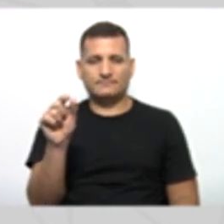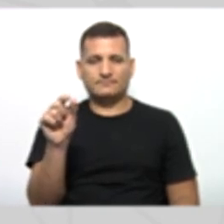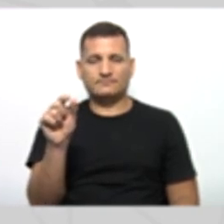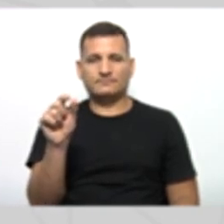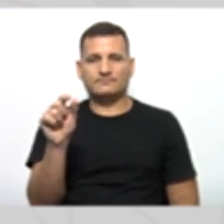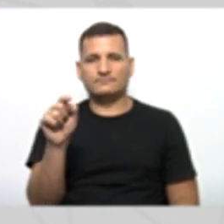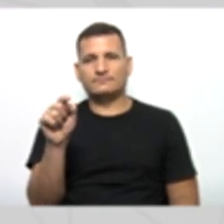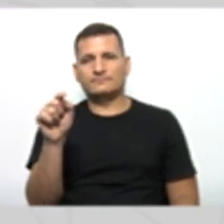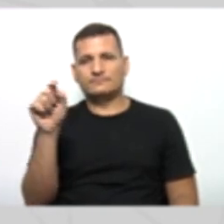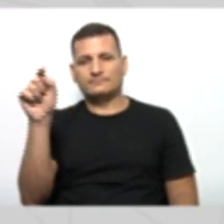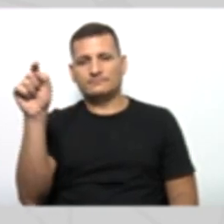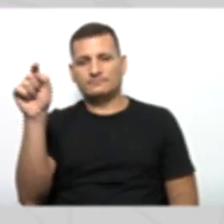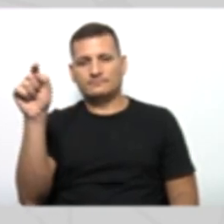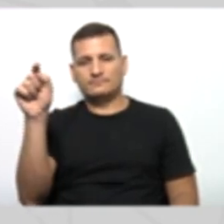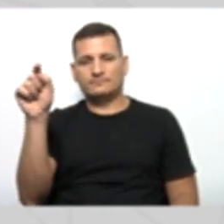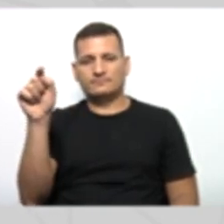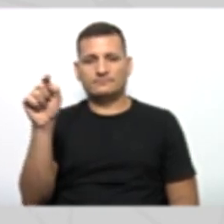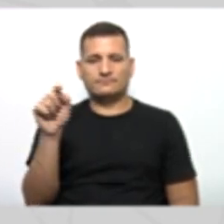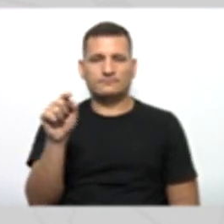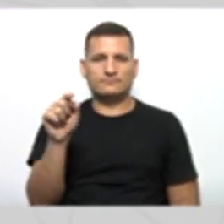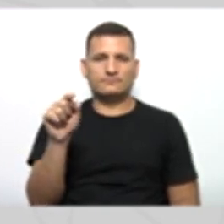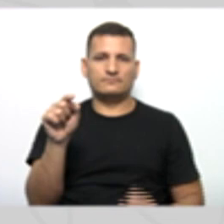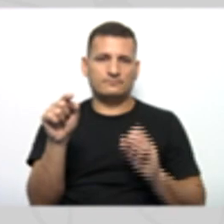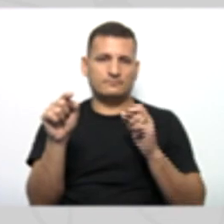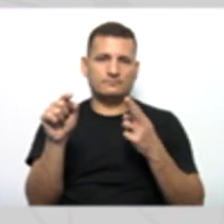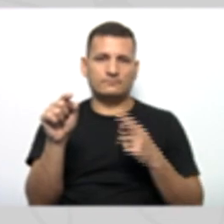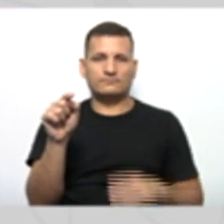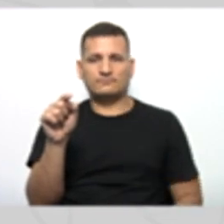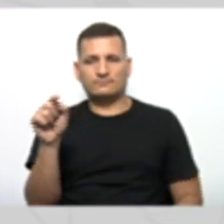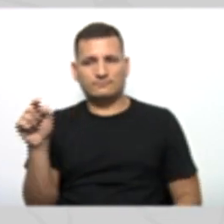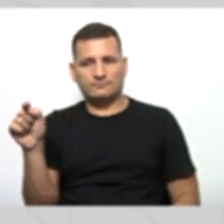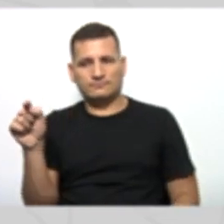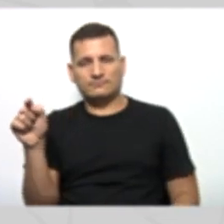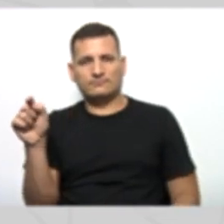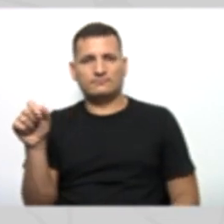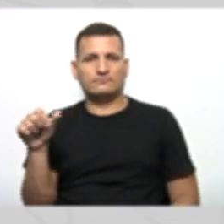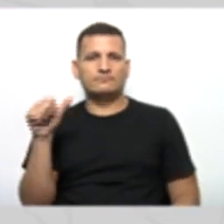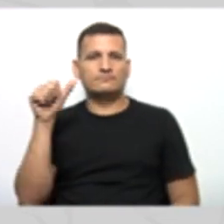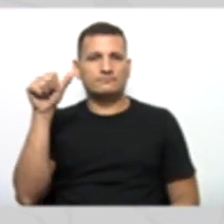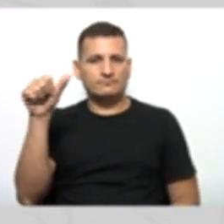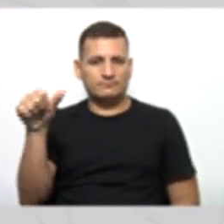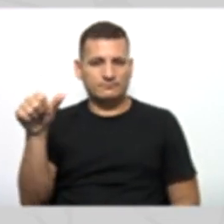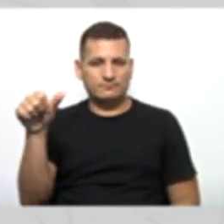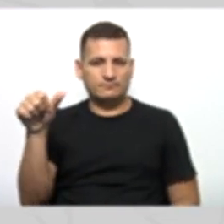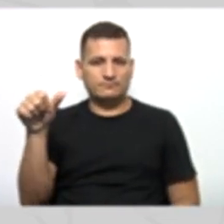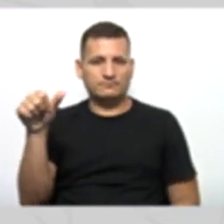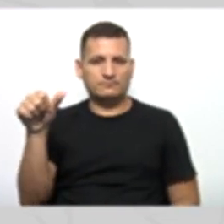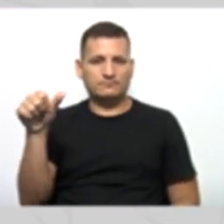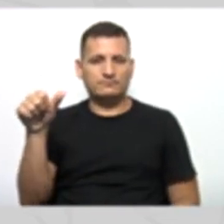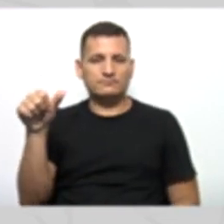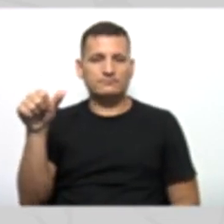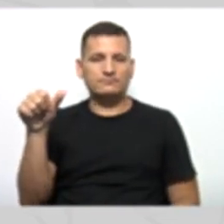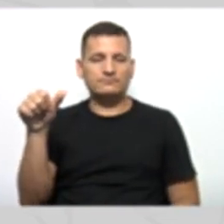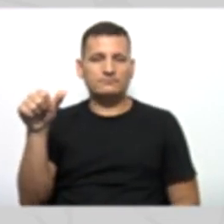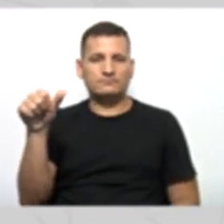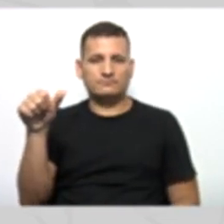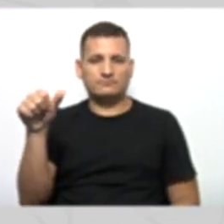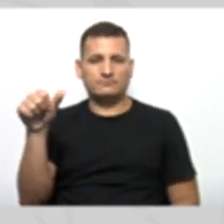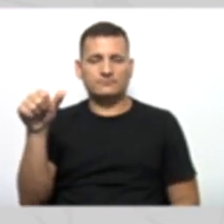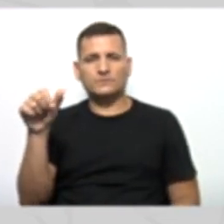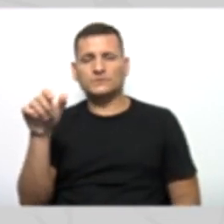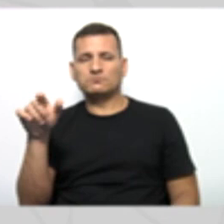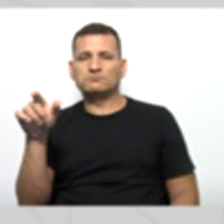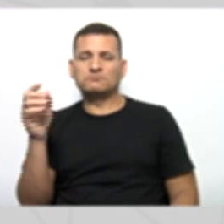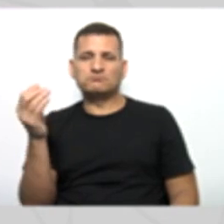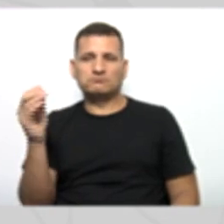Cadastrar. Ou ele pode vir alterar. Ele poderia ter até um excluir o cadastro dele, caso ele quisesse